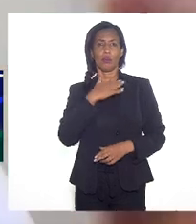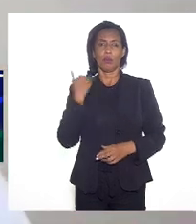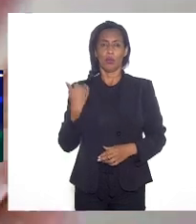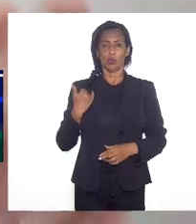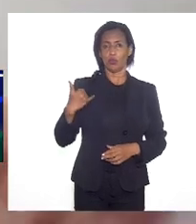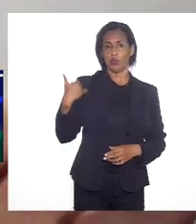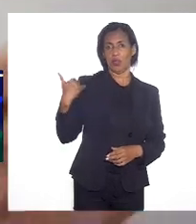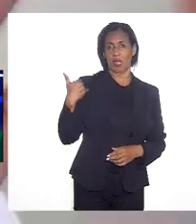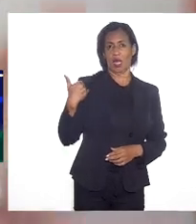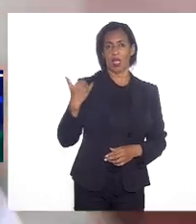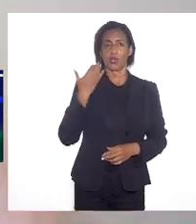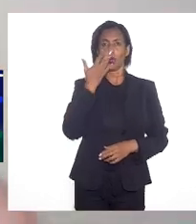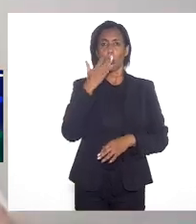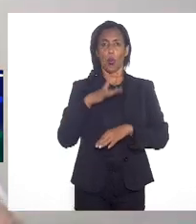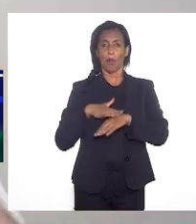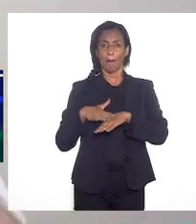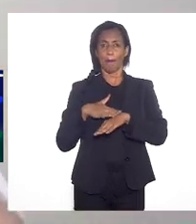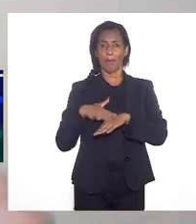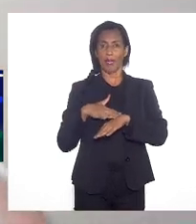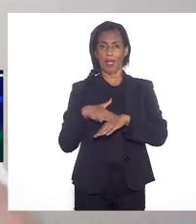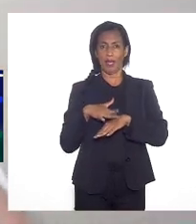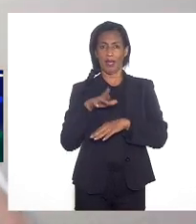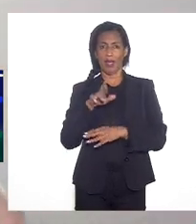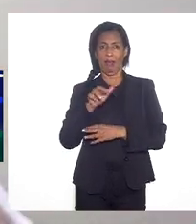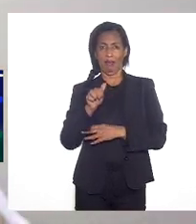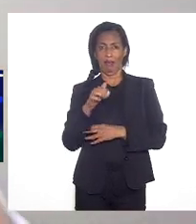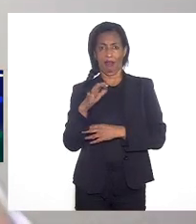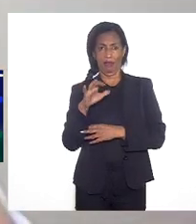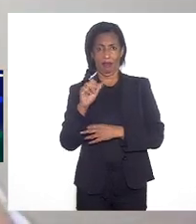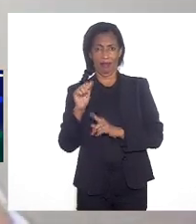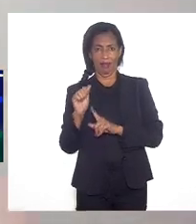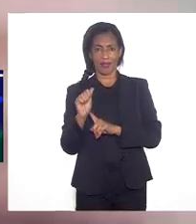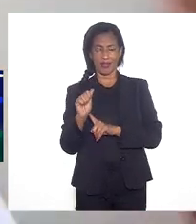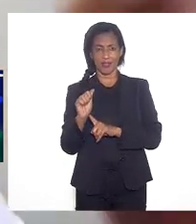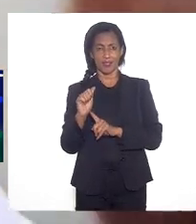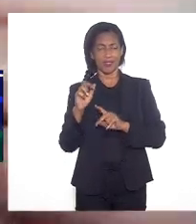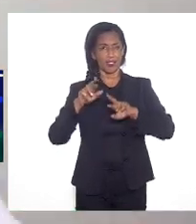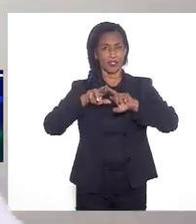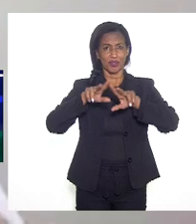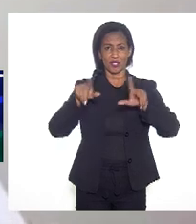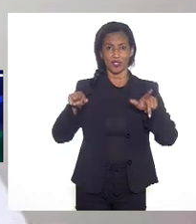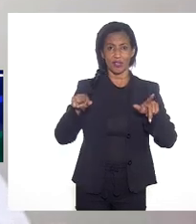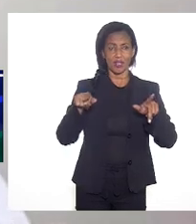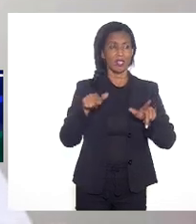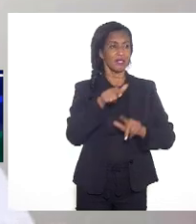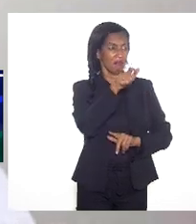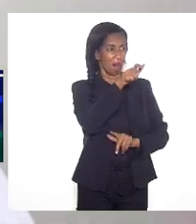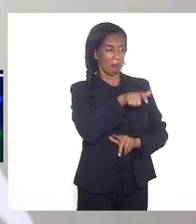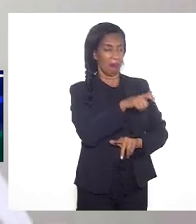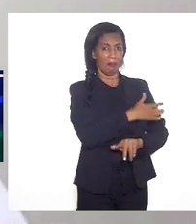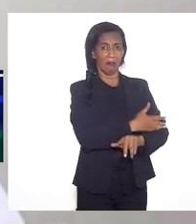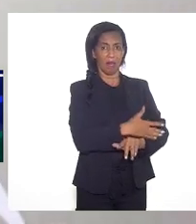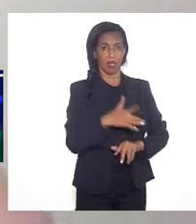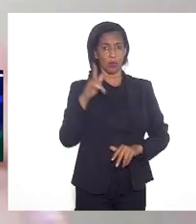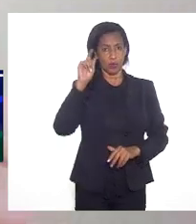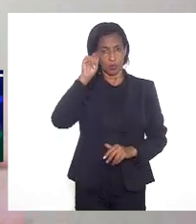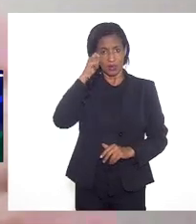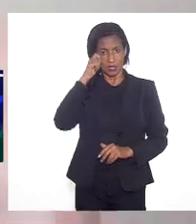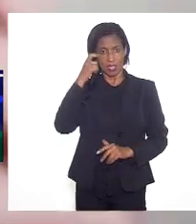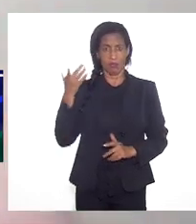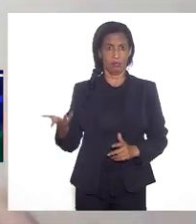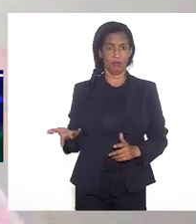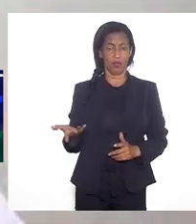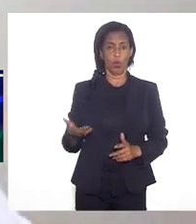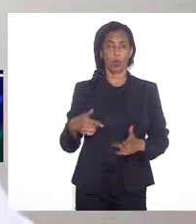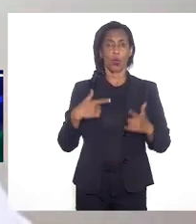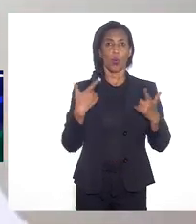e cor da pele e raça no Brasil, a gente vê a diferença entre negros e brancos. Quando a probabilidade de um